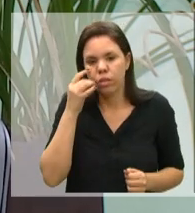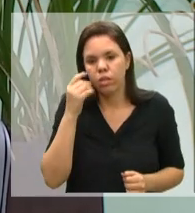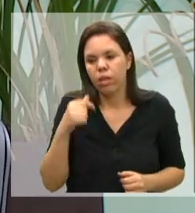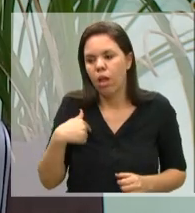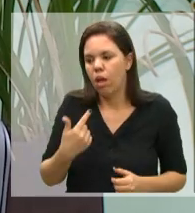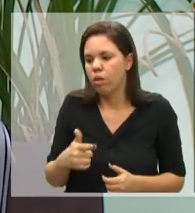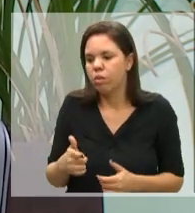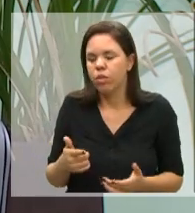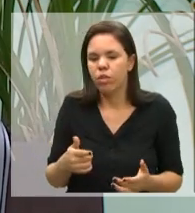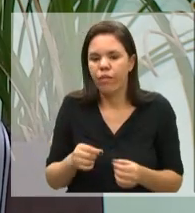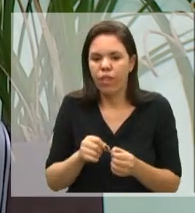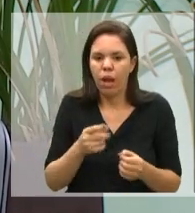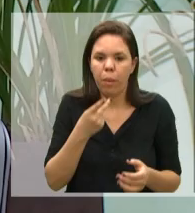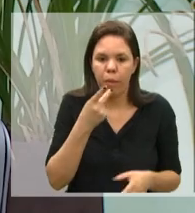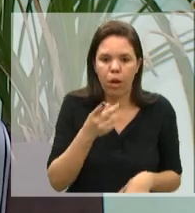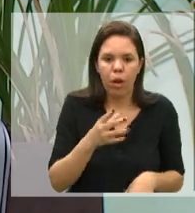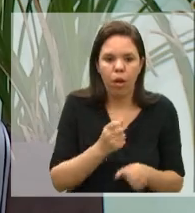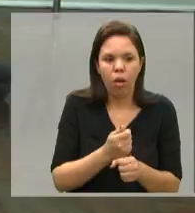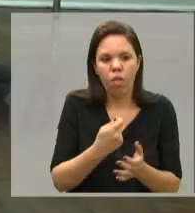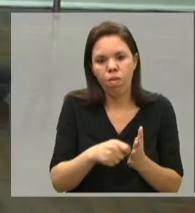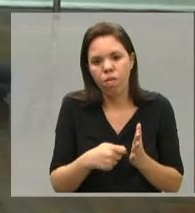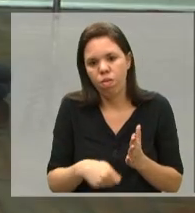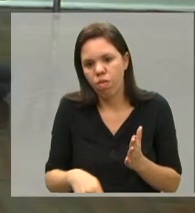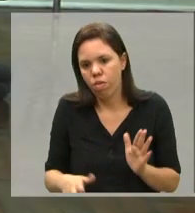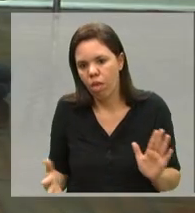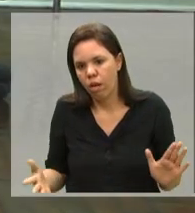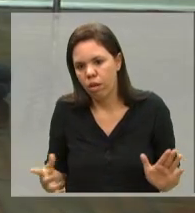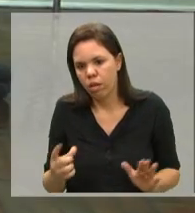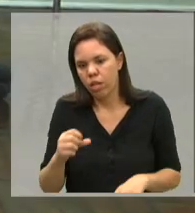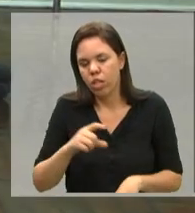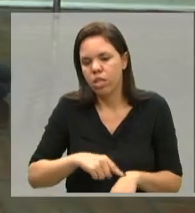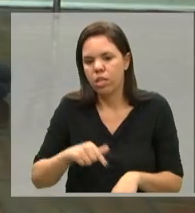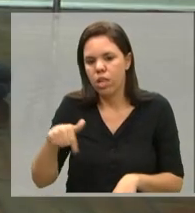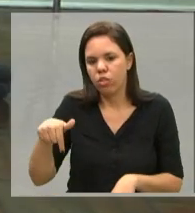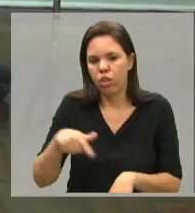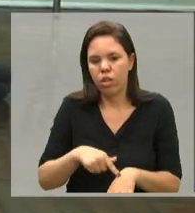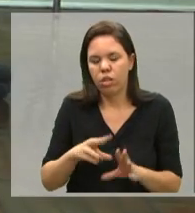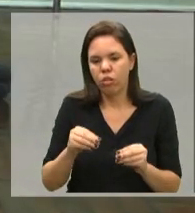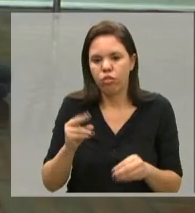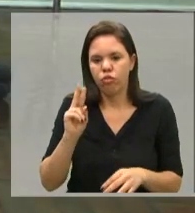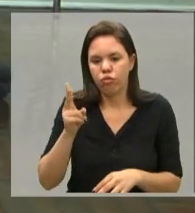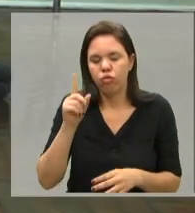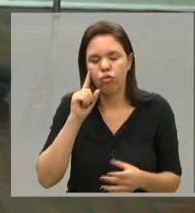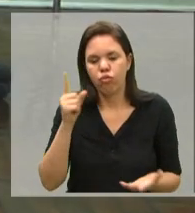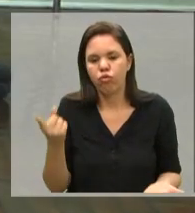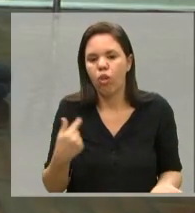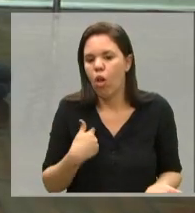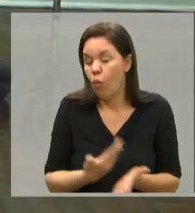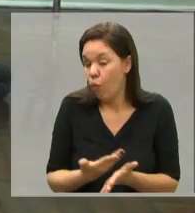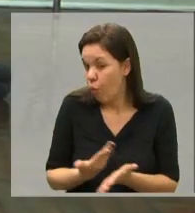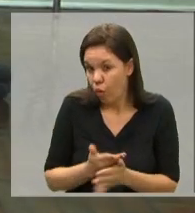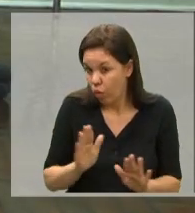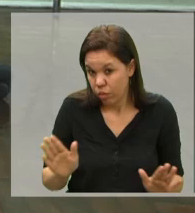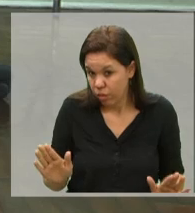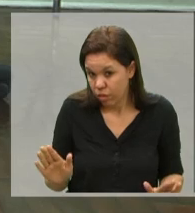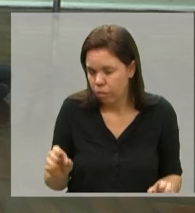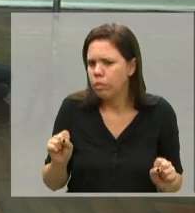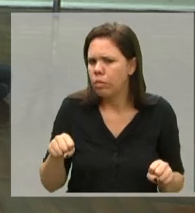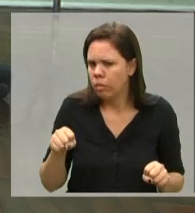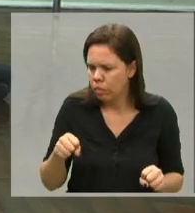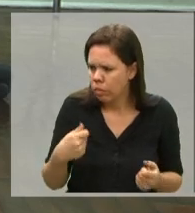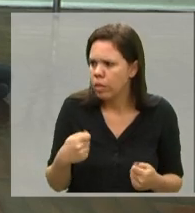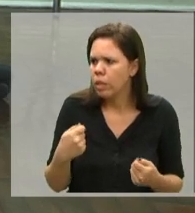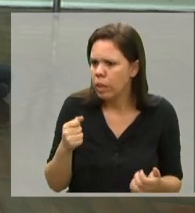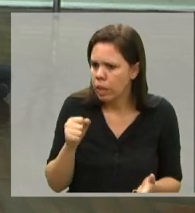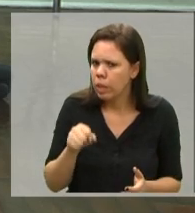não preciso bater ponto, responder chamada às 19 horas toda noite, significa que eu não vou estudar? Não, muito pelo contrário,